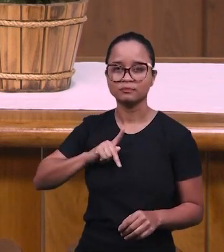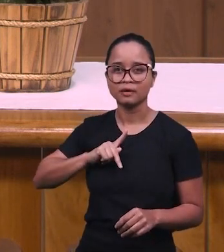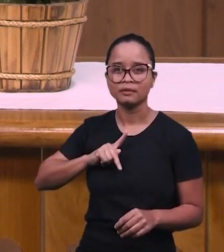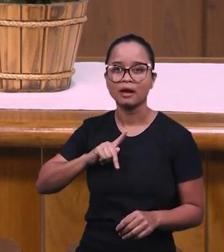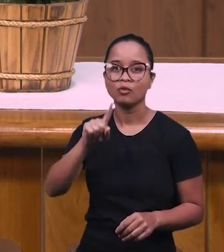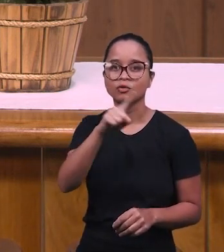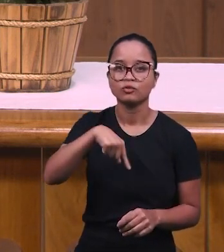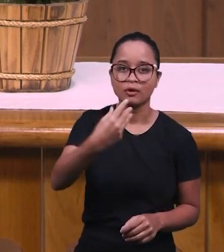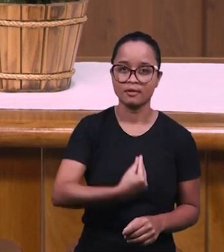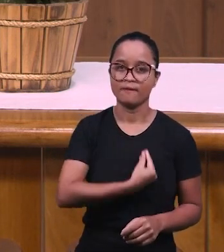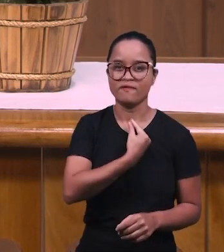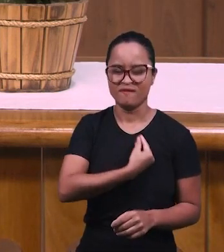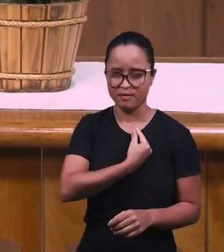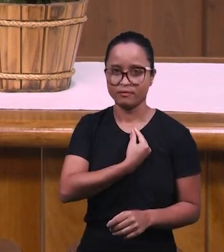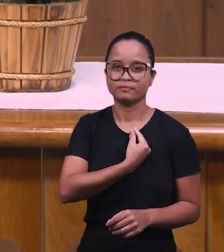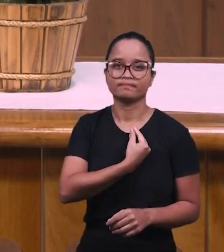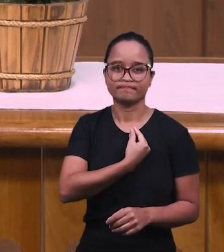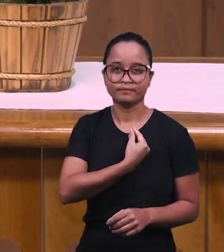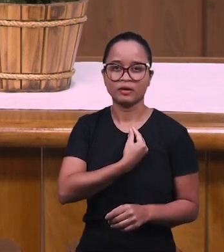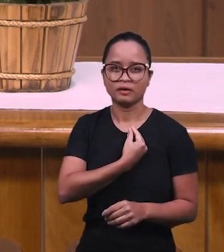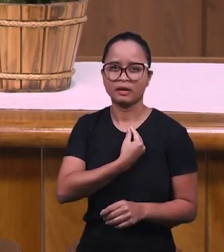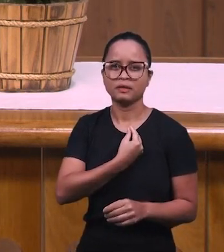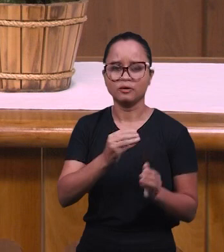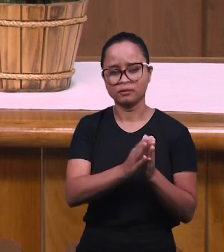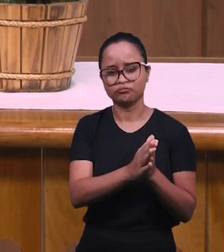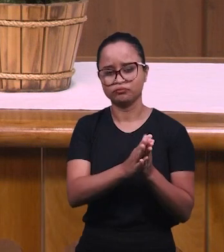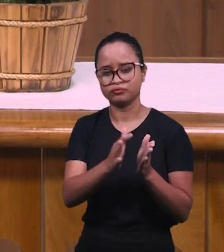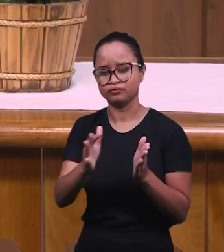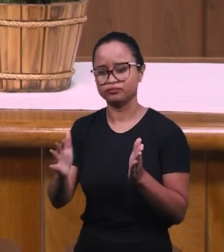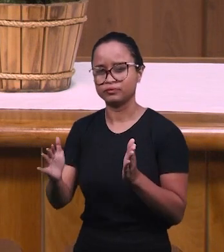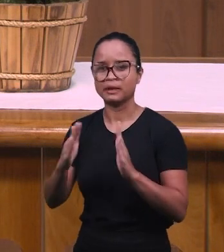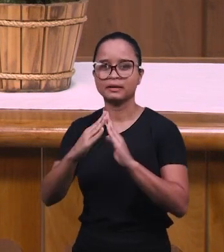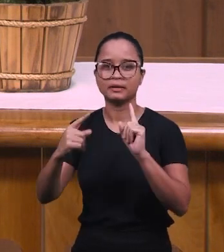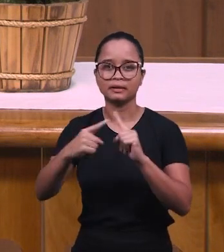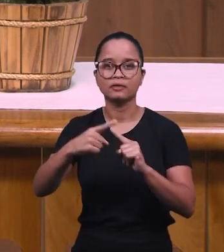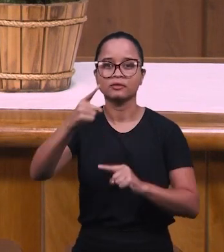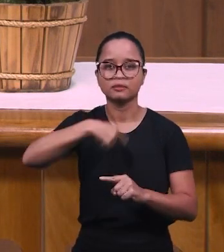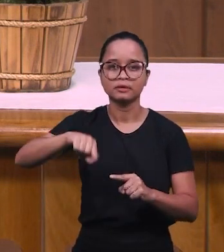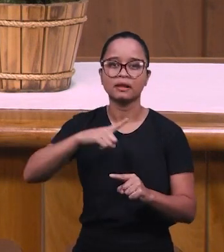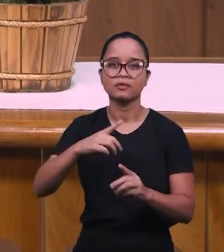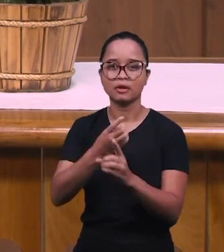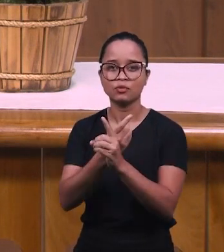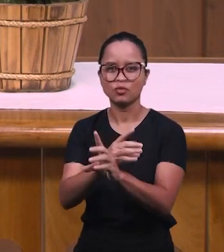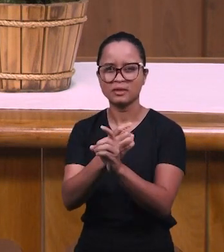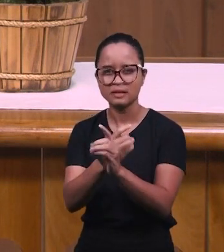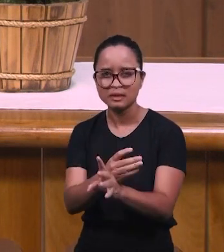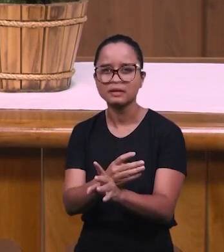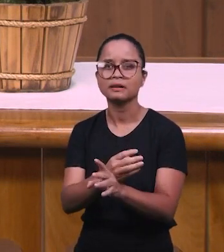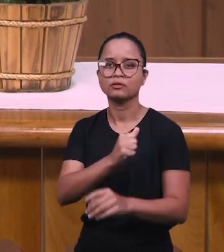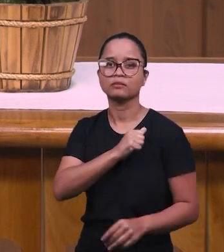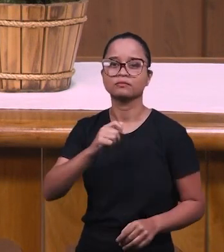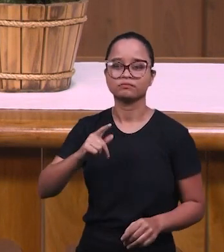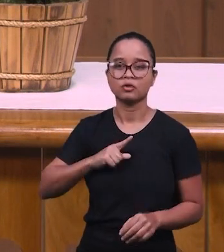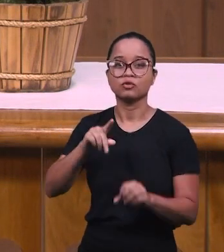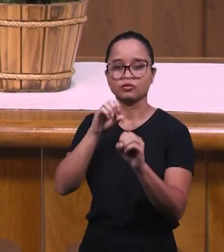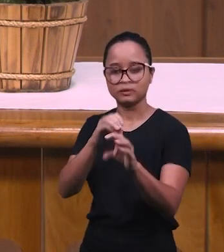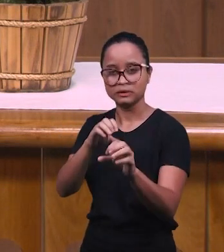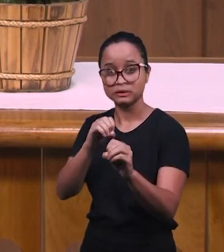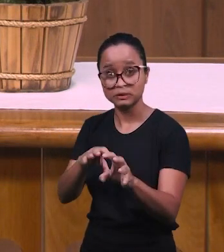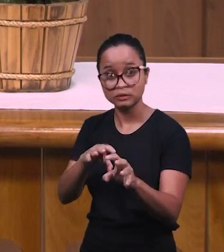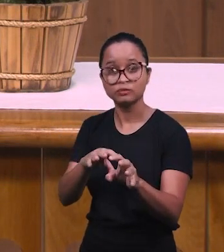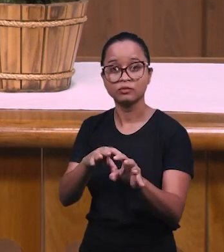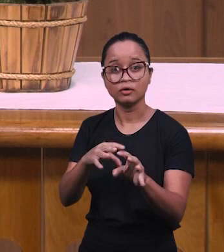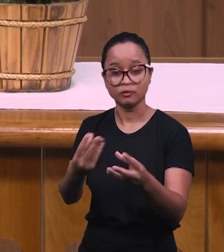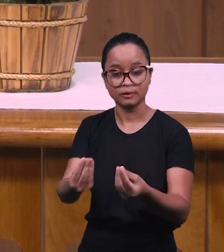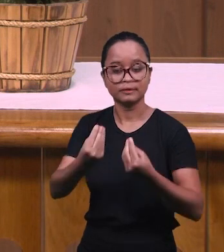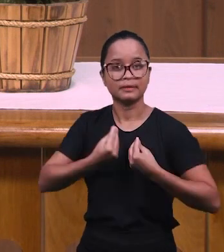disso nesses dias. Em toda a história da igreja, nós vivemos das doutrinas apostólicas, dos ensinamentos, daquilo que